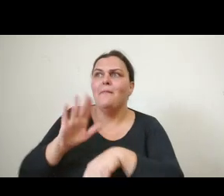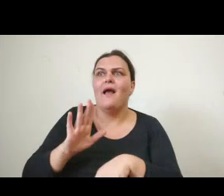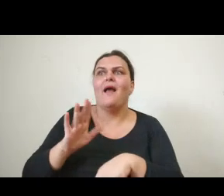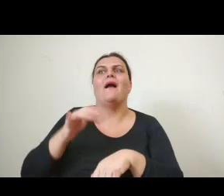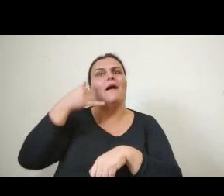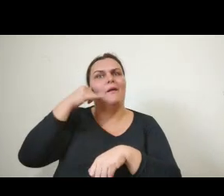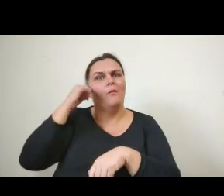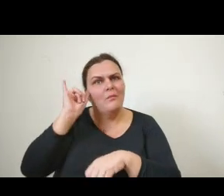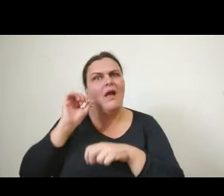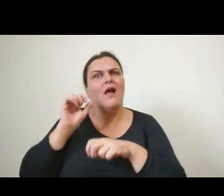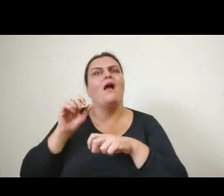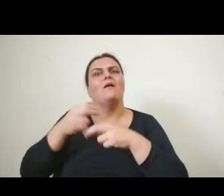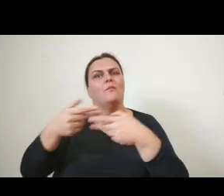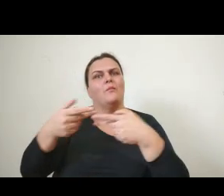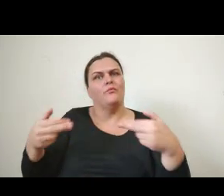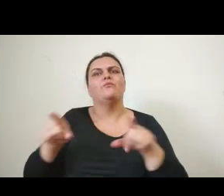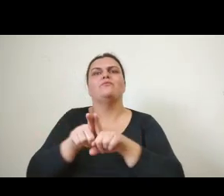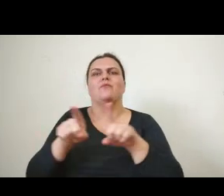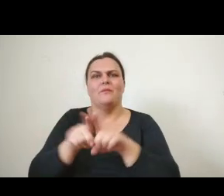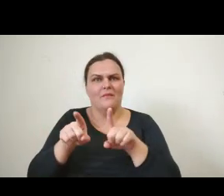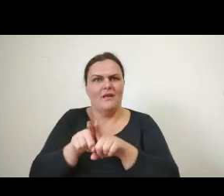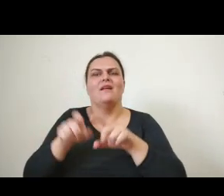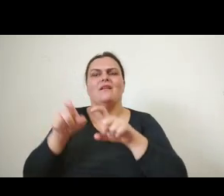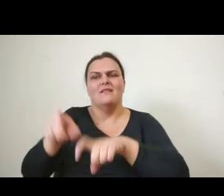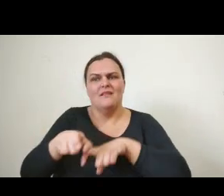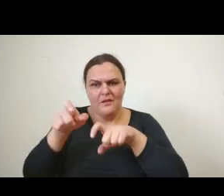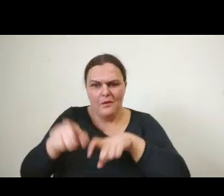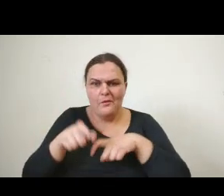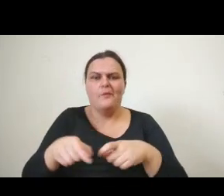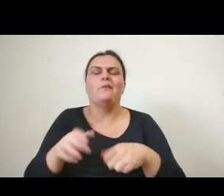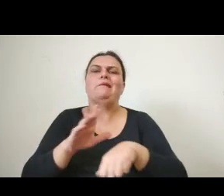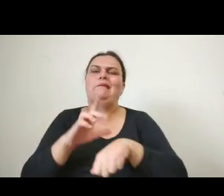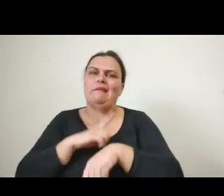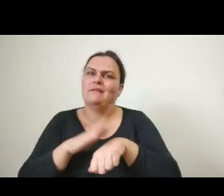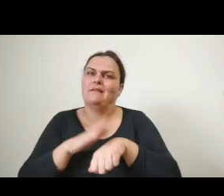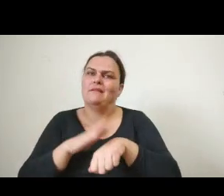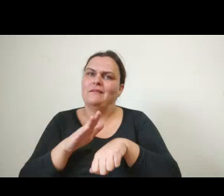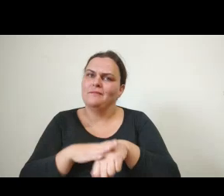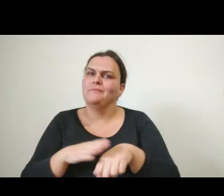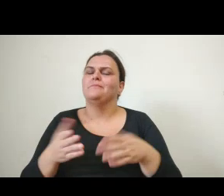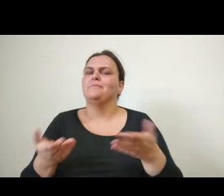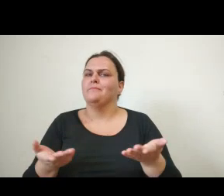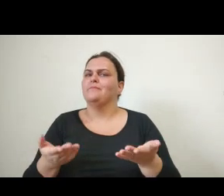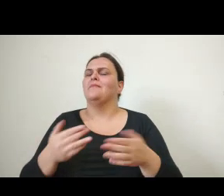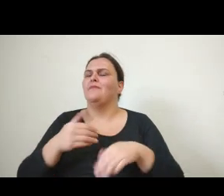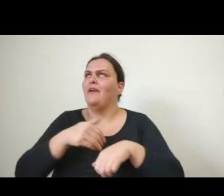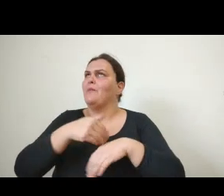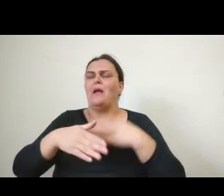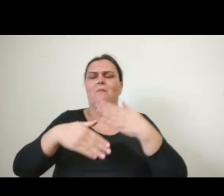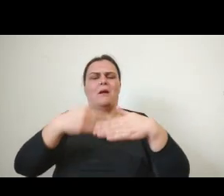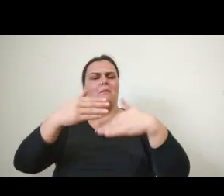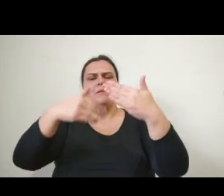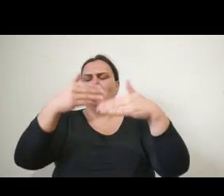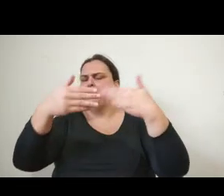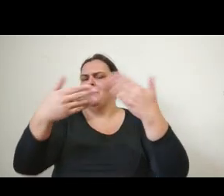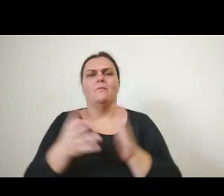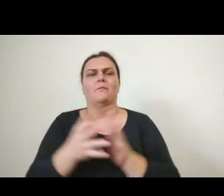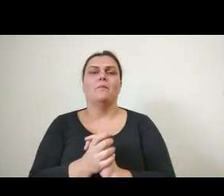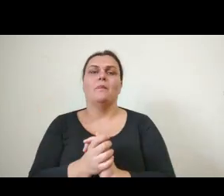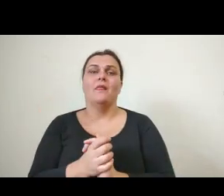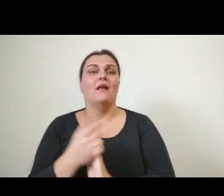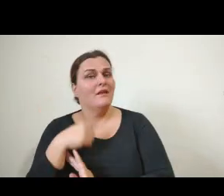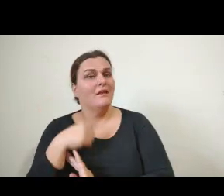consumo excessivo, né, esse excesso de consumo, eu achei importante colocar aqui e pontuar, né,